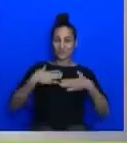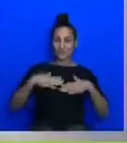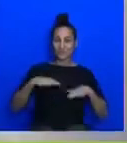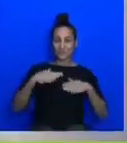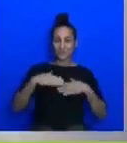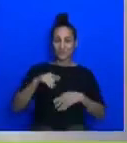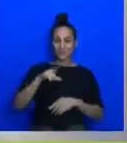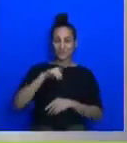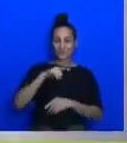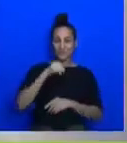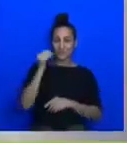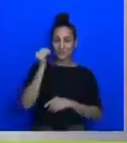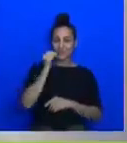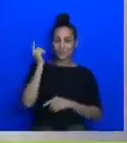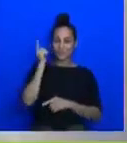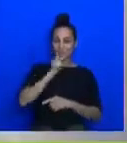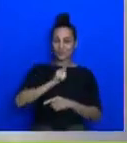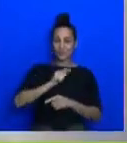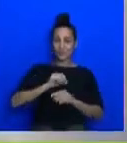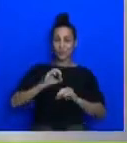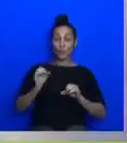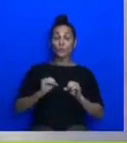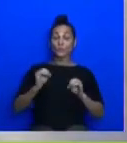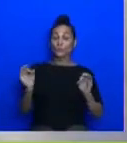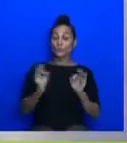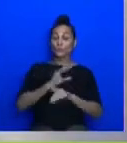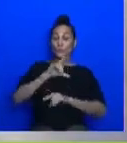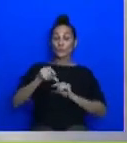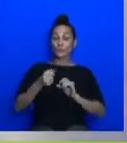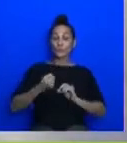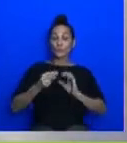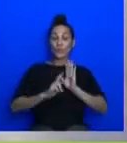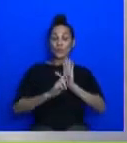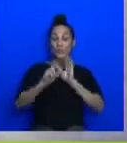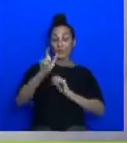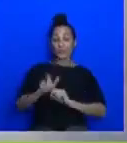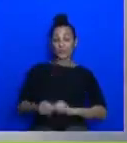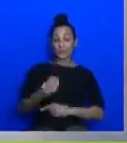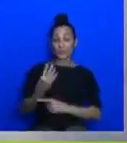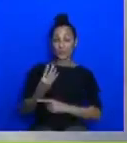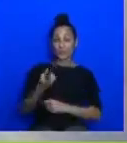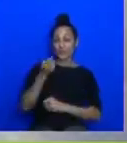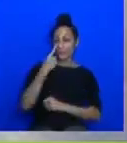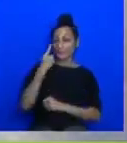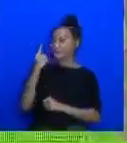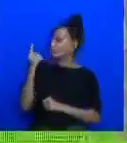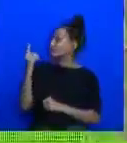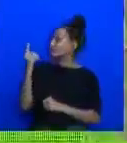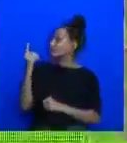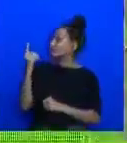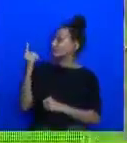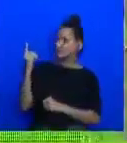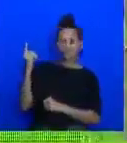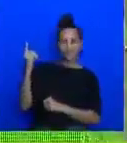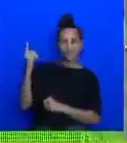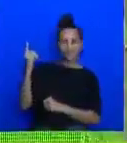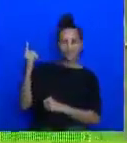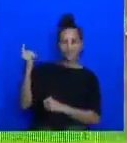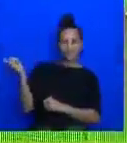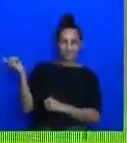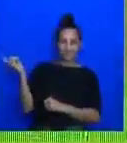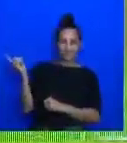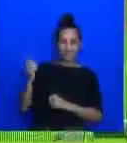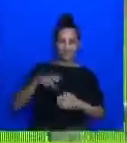Calma, você ainda tem chances. Tudo pronto para o sorteio do número correspondente à coluna número 4. Bola posicionada,